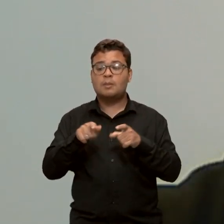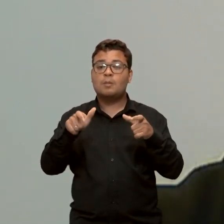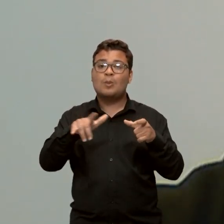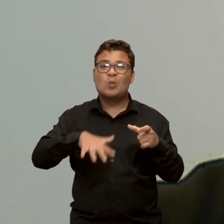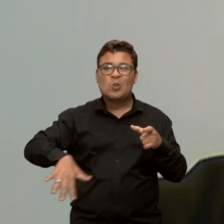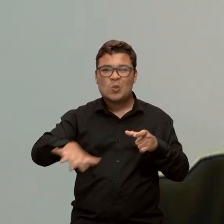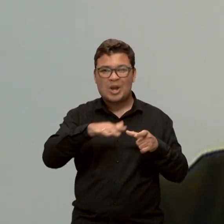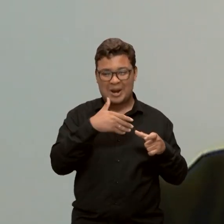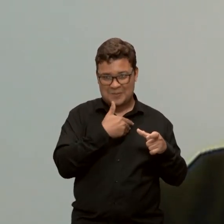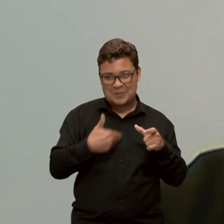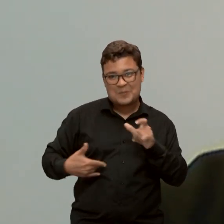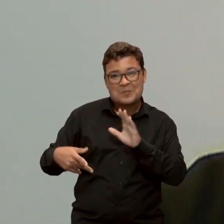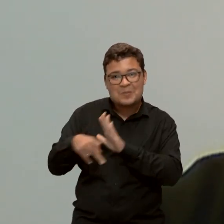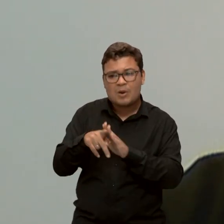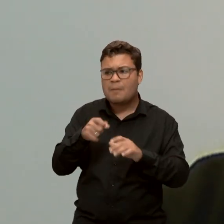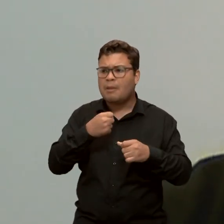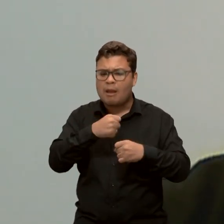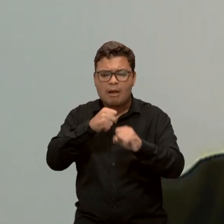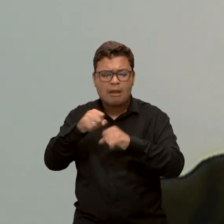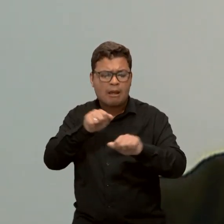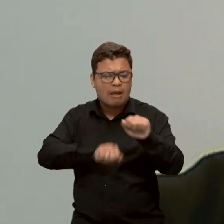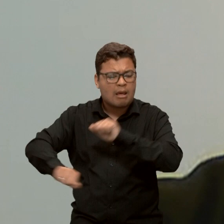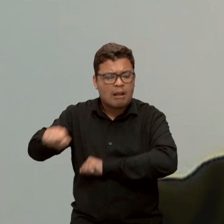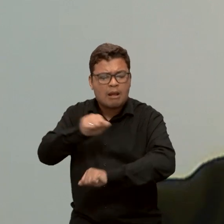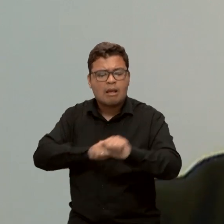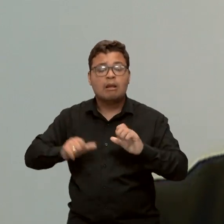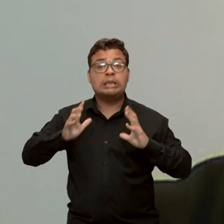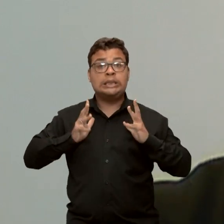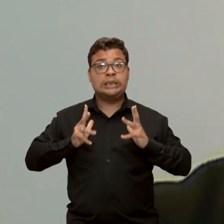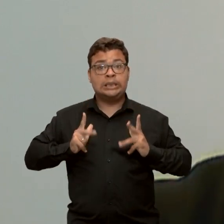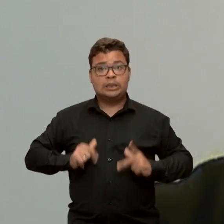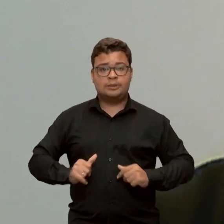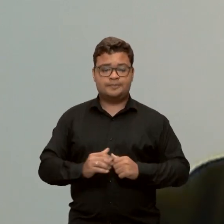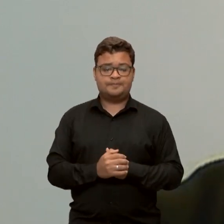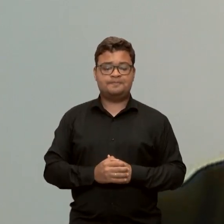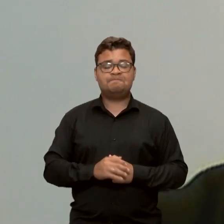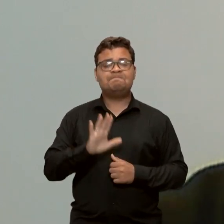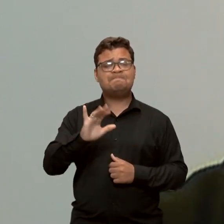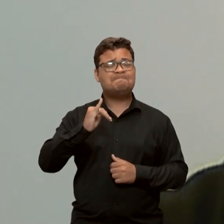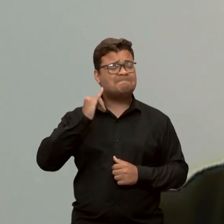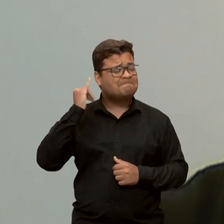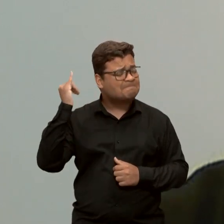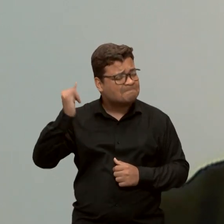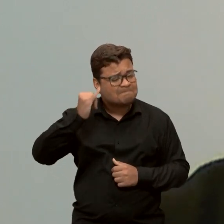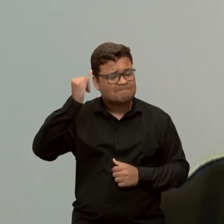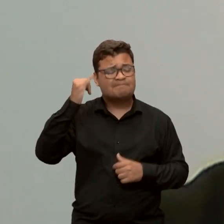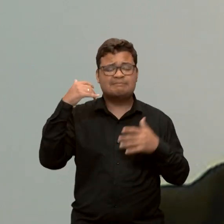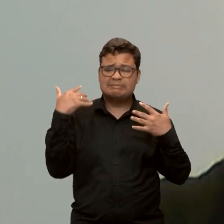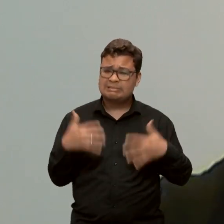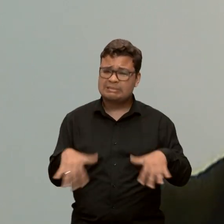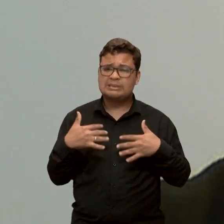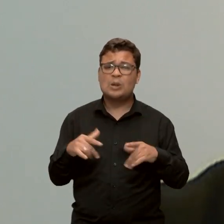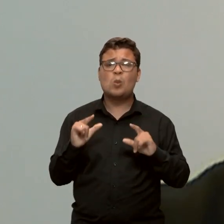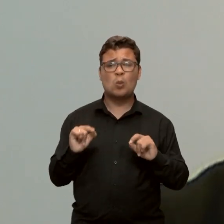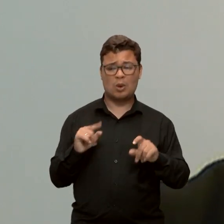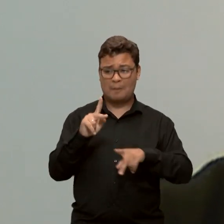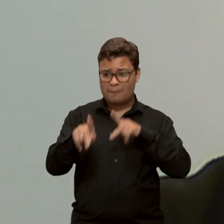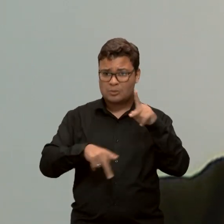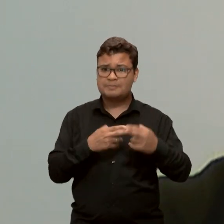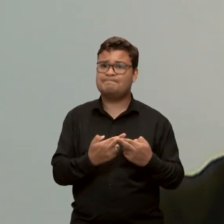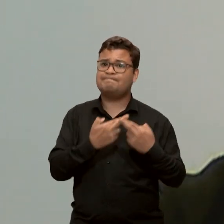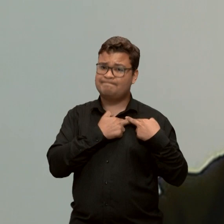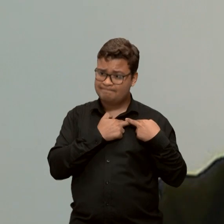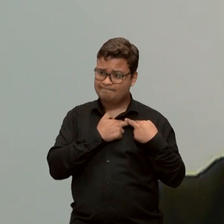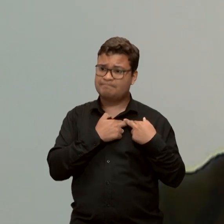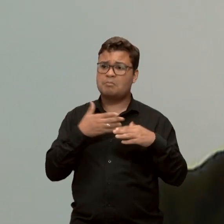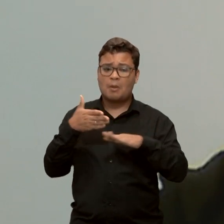domiciliar, seja nos bloqueios de casos, seja nas visitas de pontos estratégicos, com o controle legal, enfim,